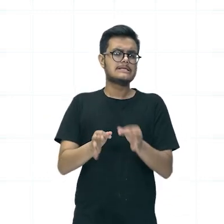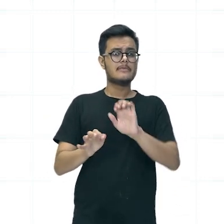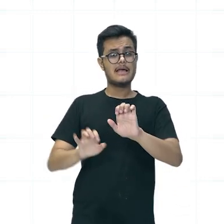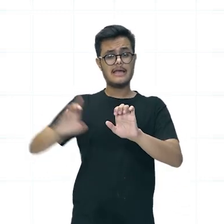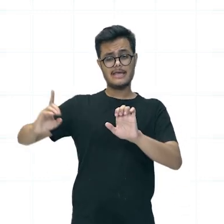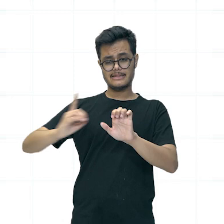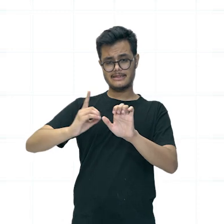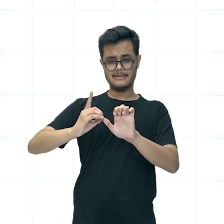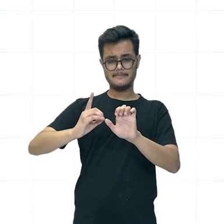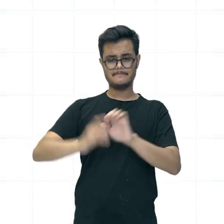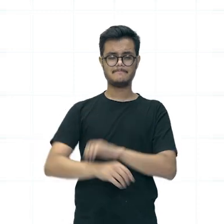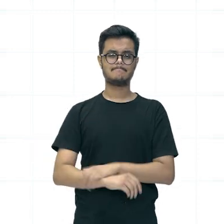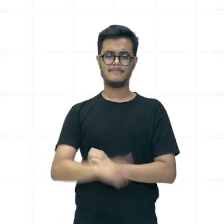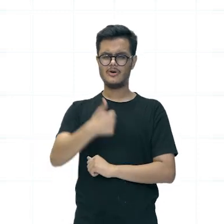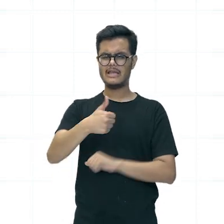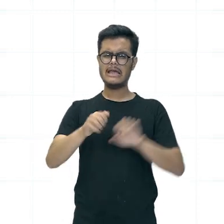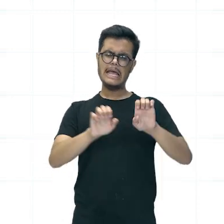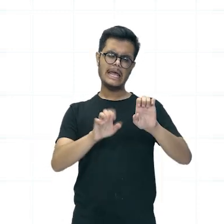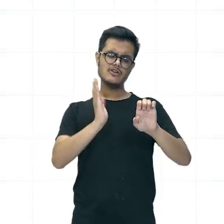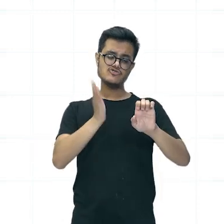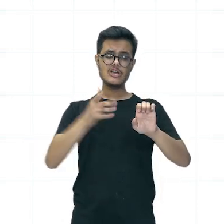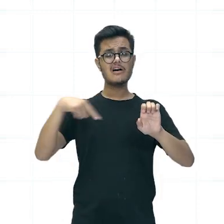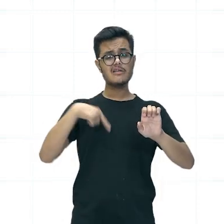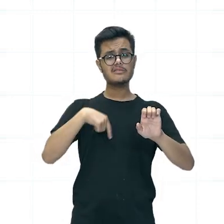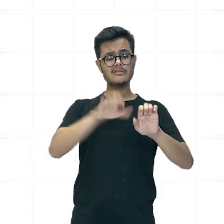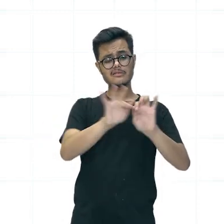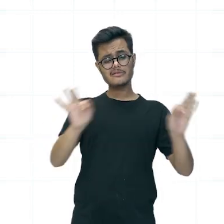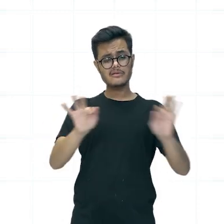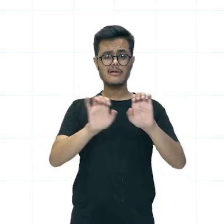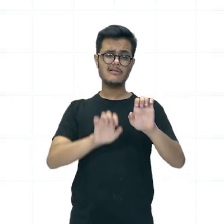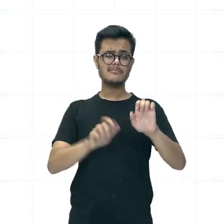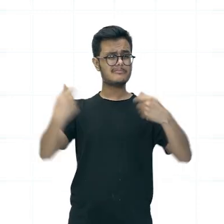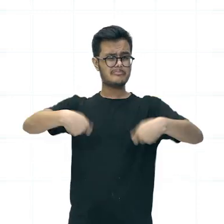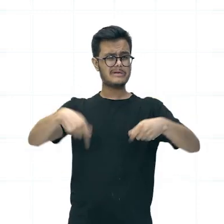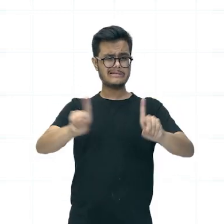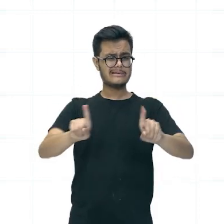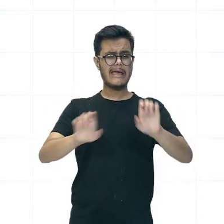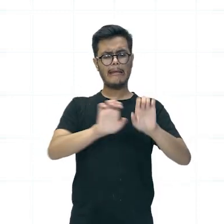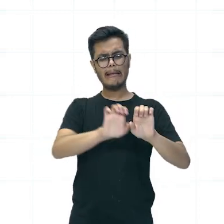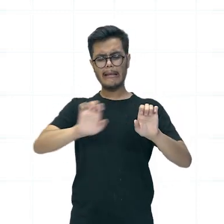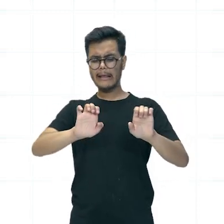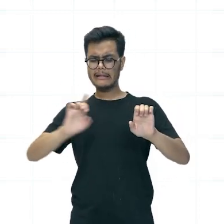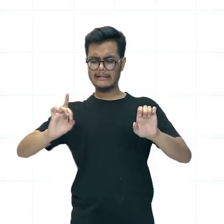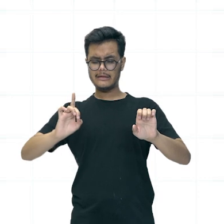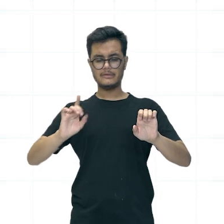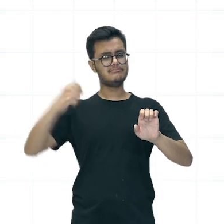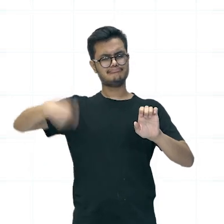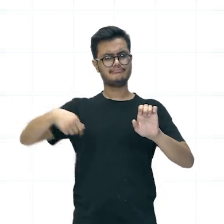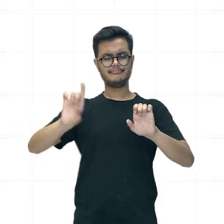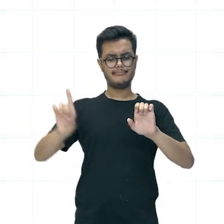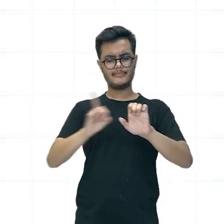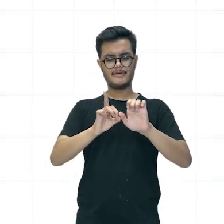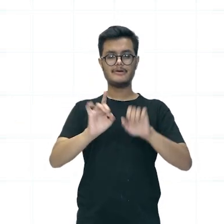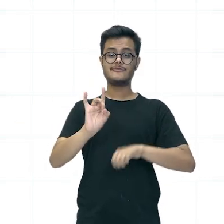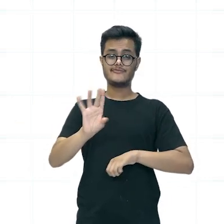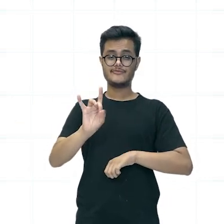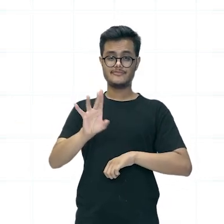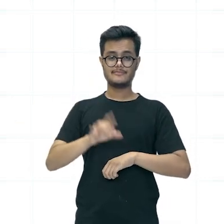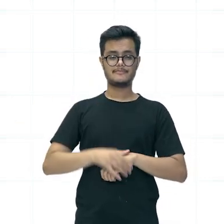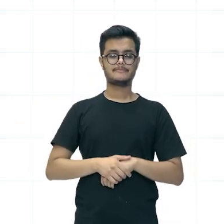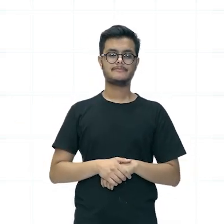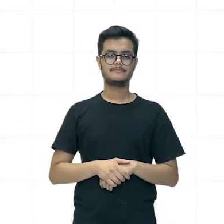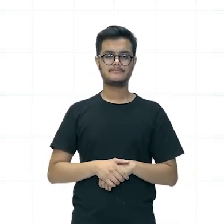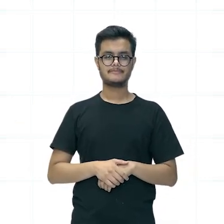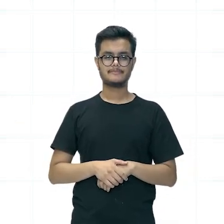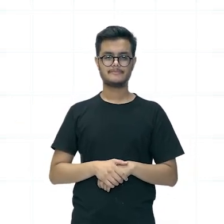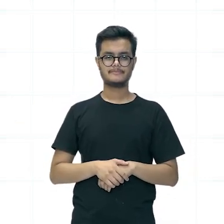a letra D, porque já tem o E ali, então não precisa realmente acrescentar a letra E, só quando acabar